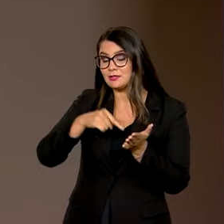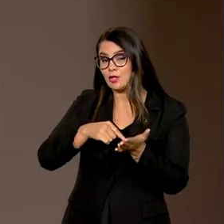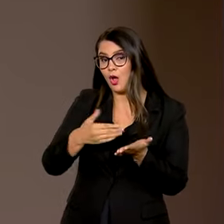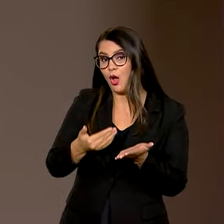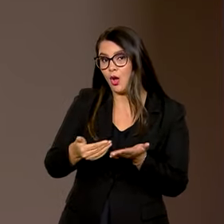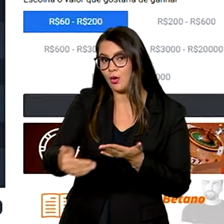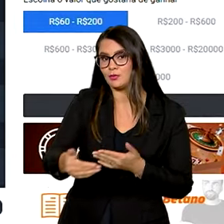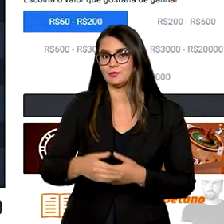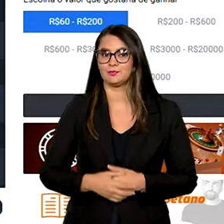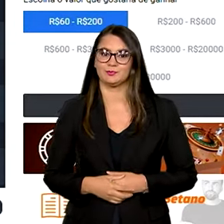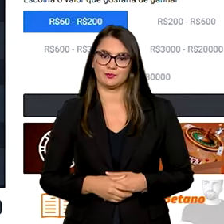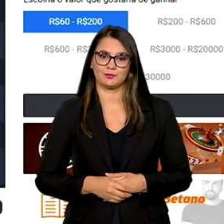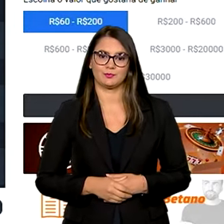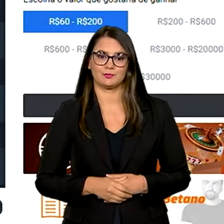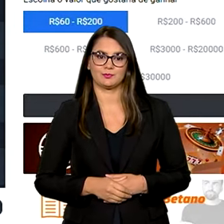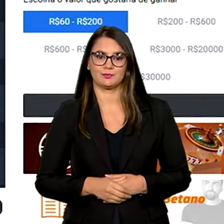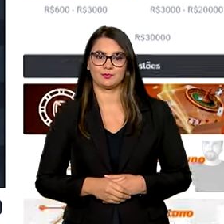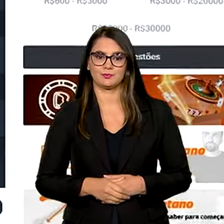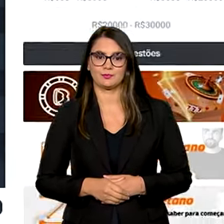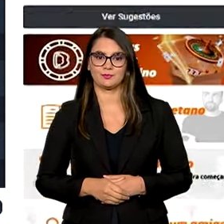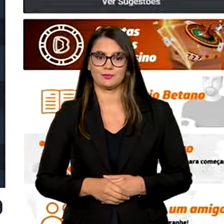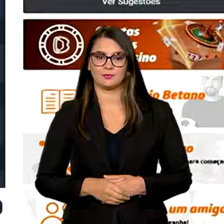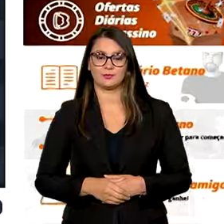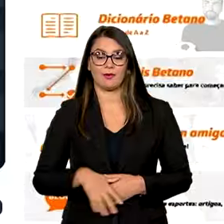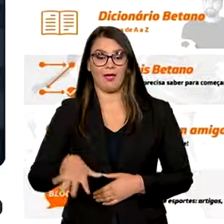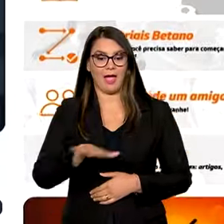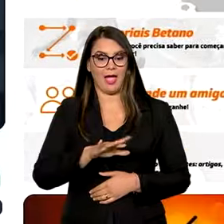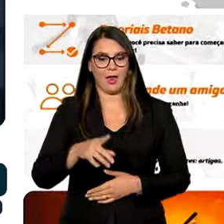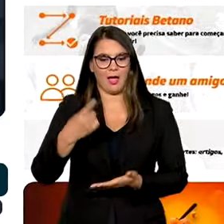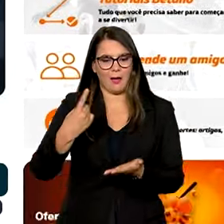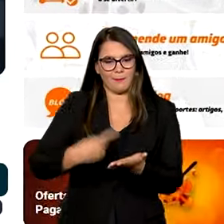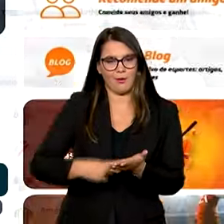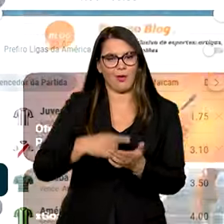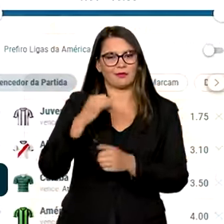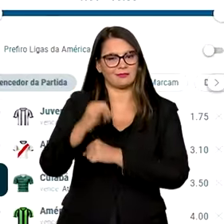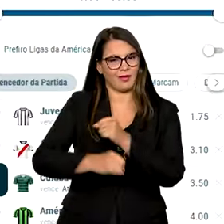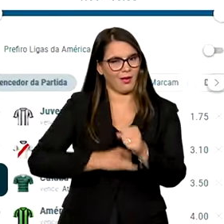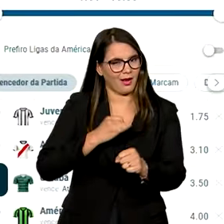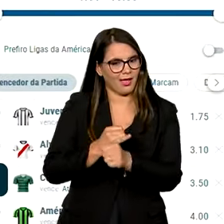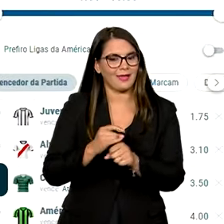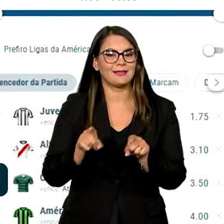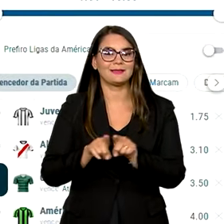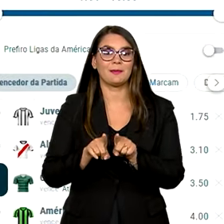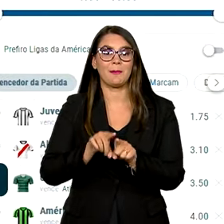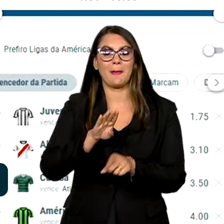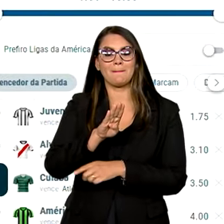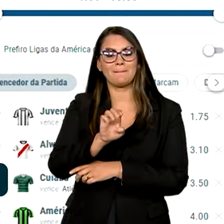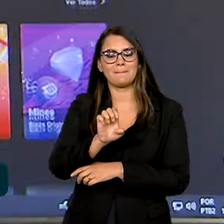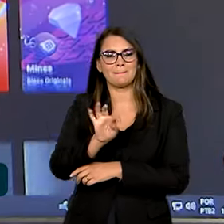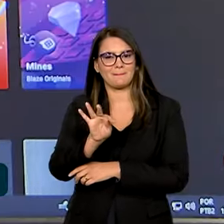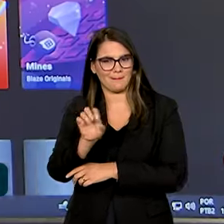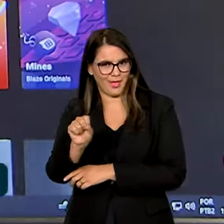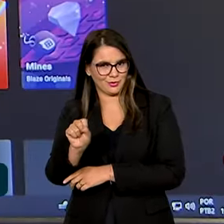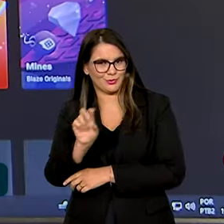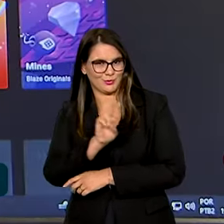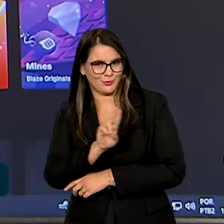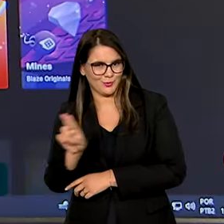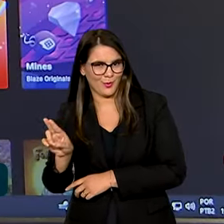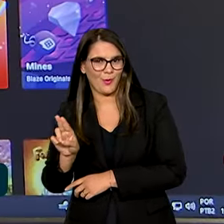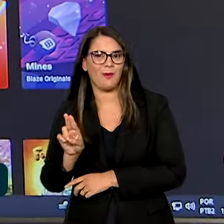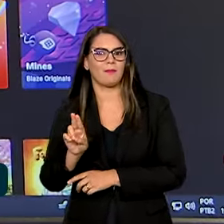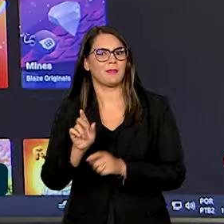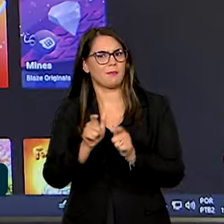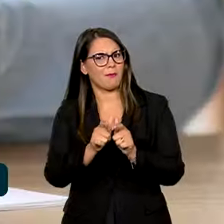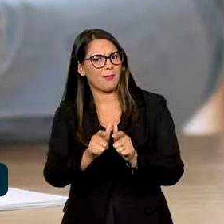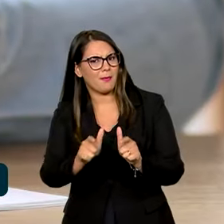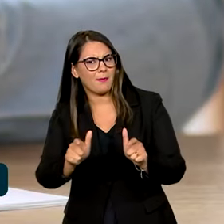da portaria o mercado de apostas online também conhecido como bets tem ganhado cada